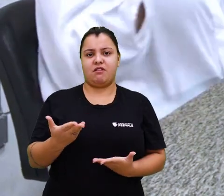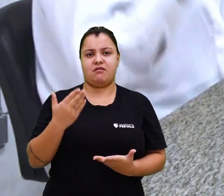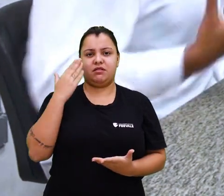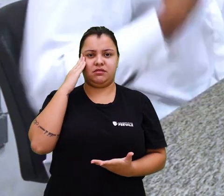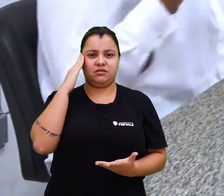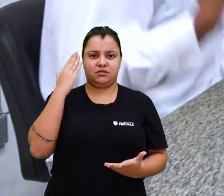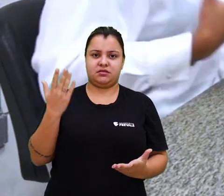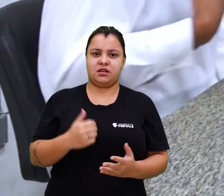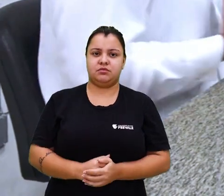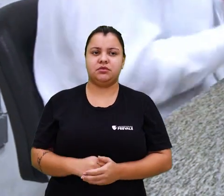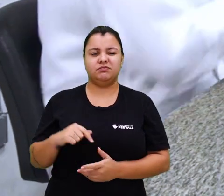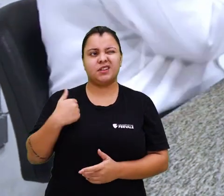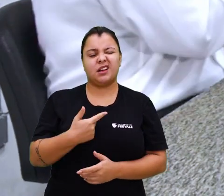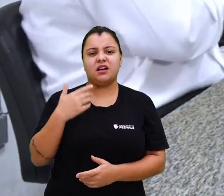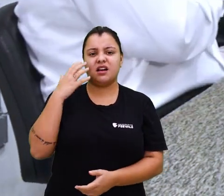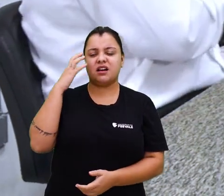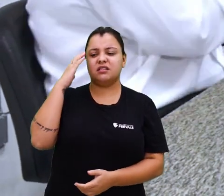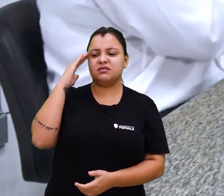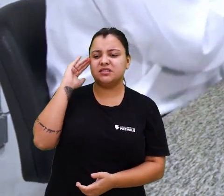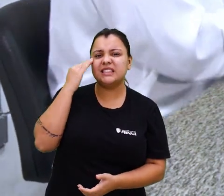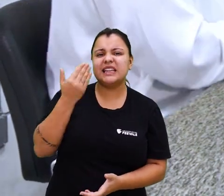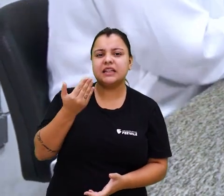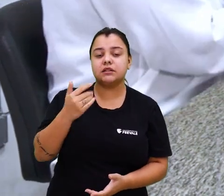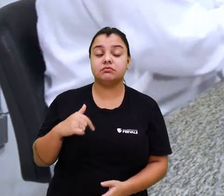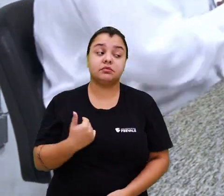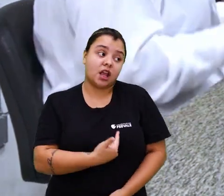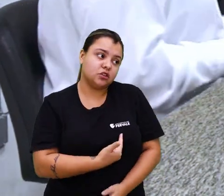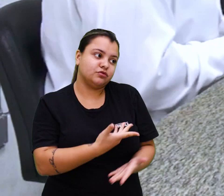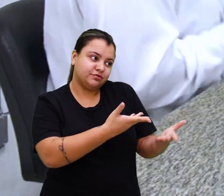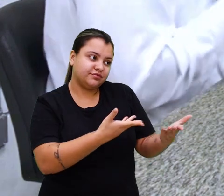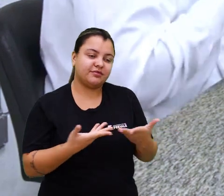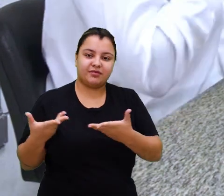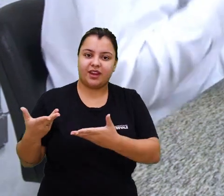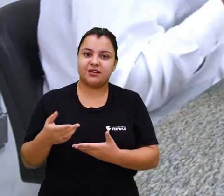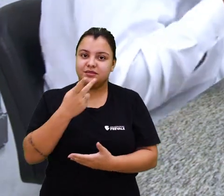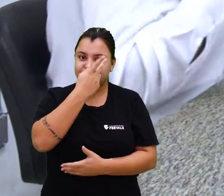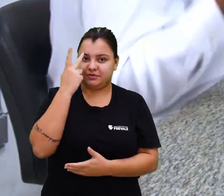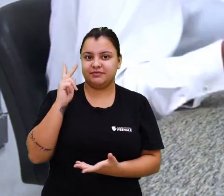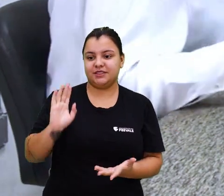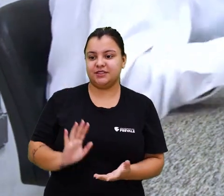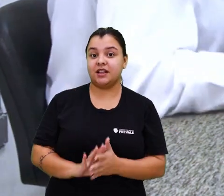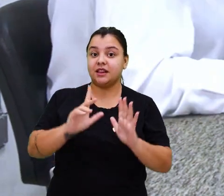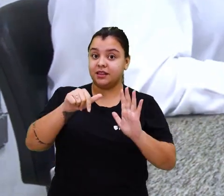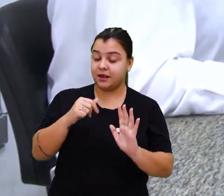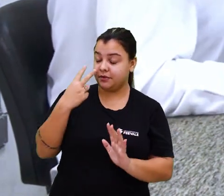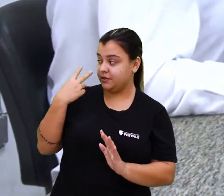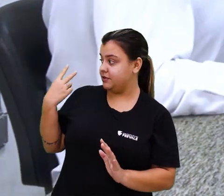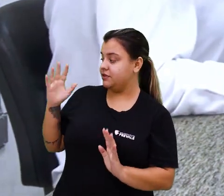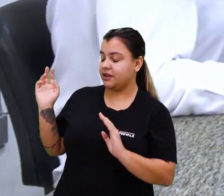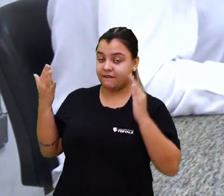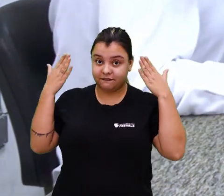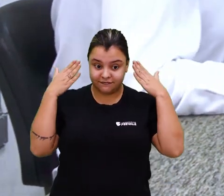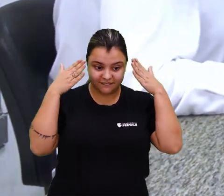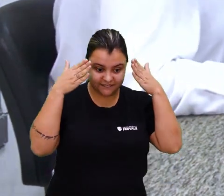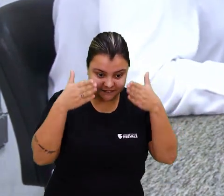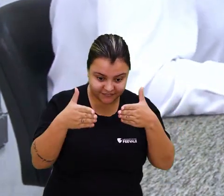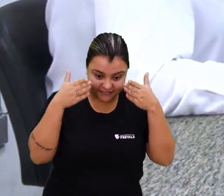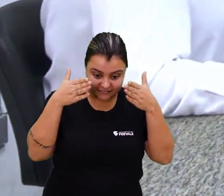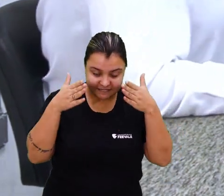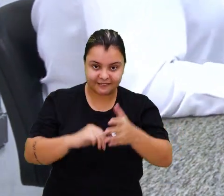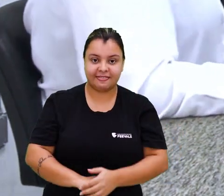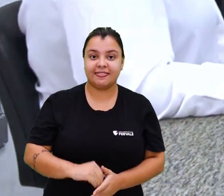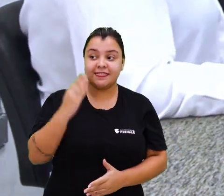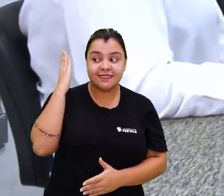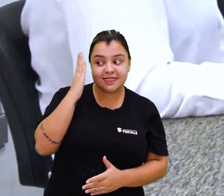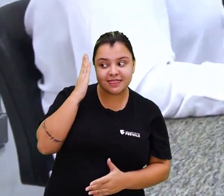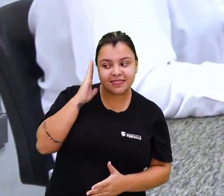queria entender assim como é que vocês se sentem porque a gente trazendo pessoas aqui da nossa a gente vai falar com eles saber de ti vem vira para cá não